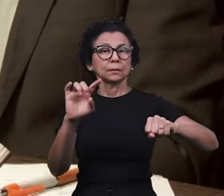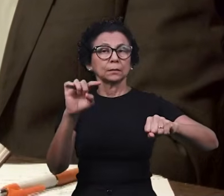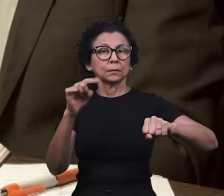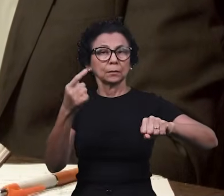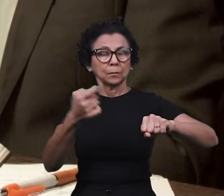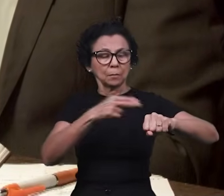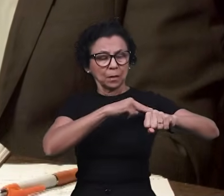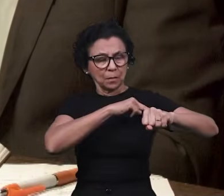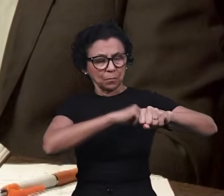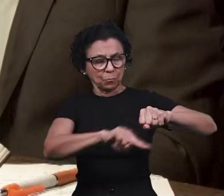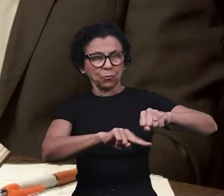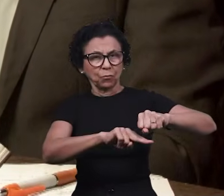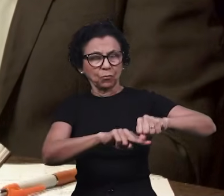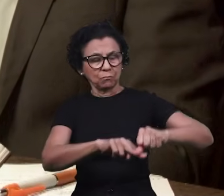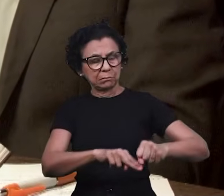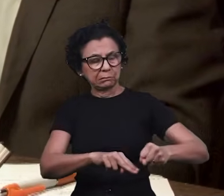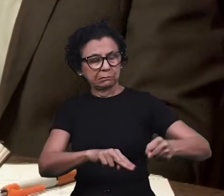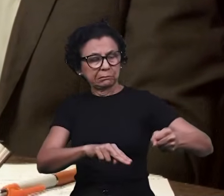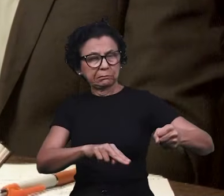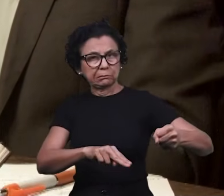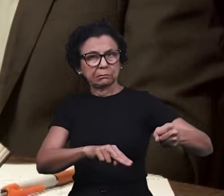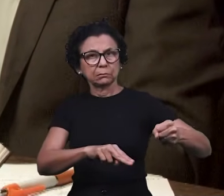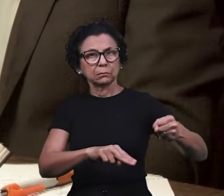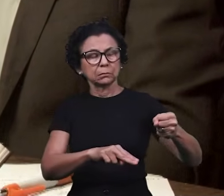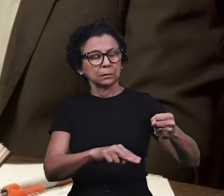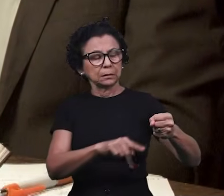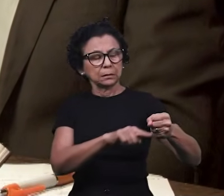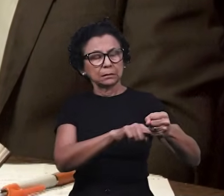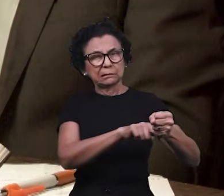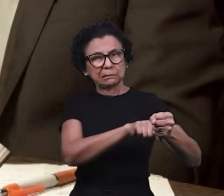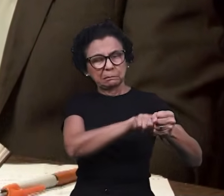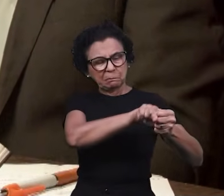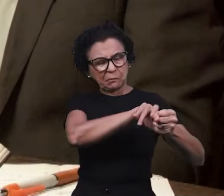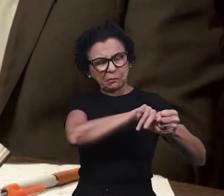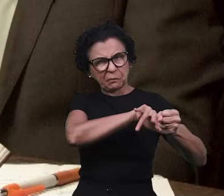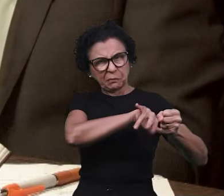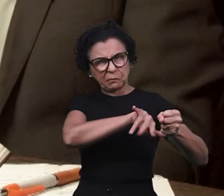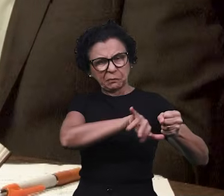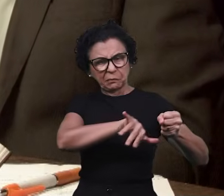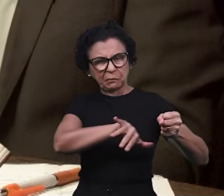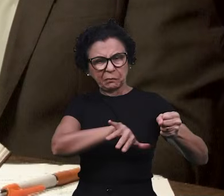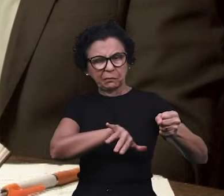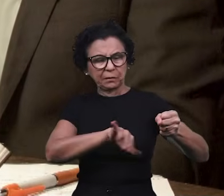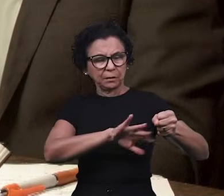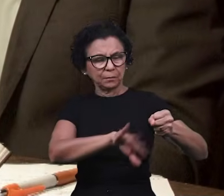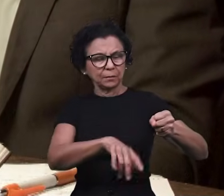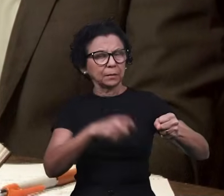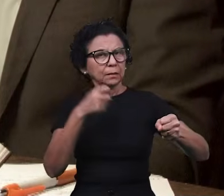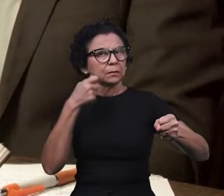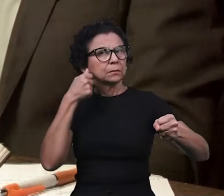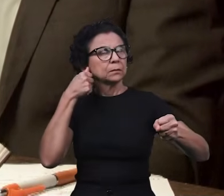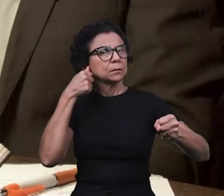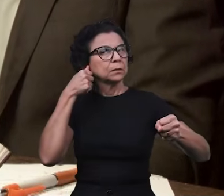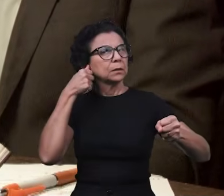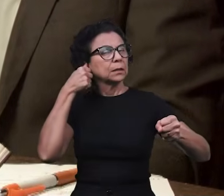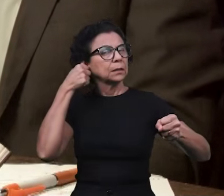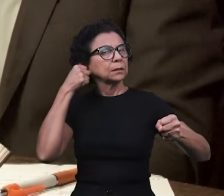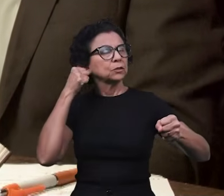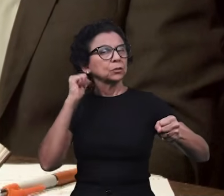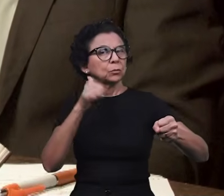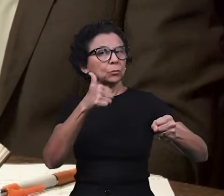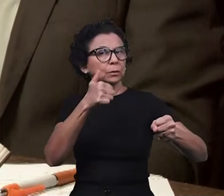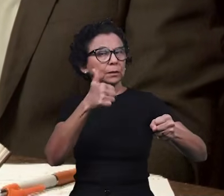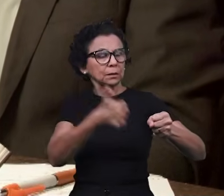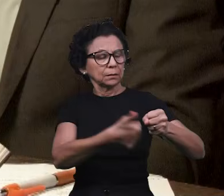sacrifício, o sangue era passado na orelha direita, né, no